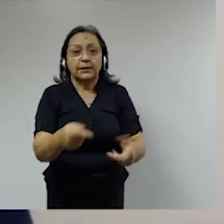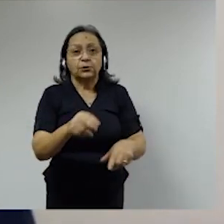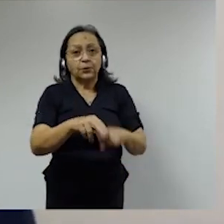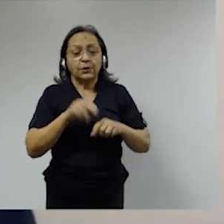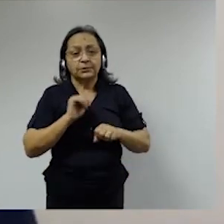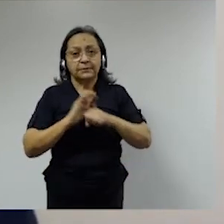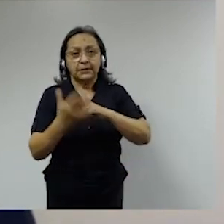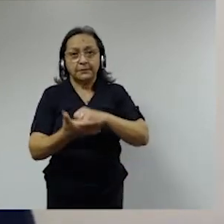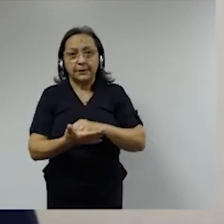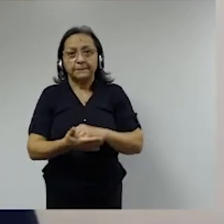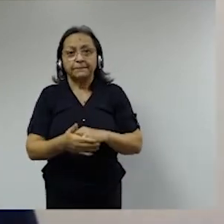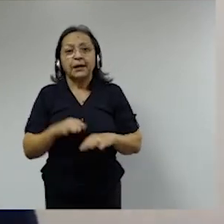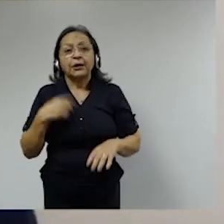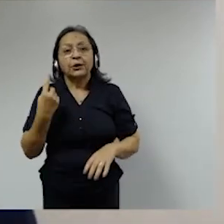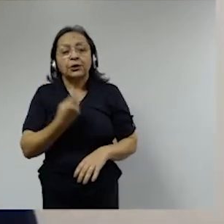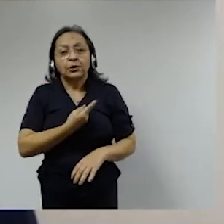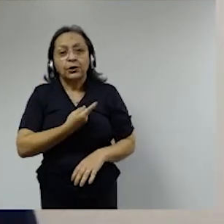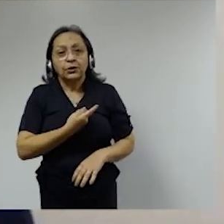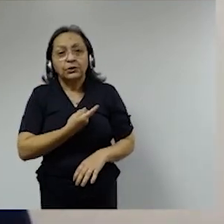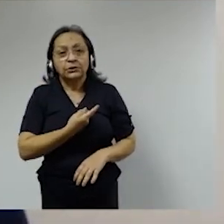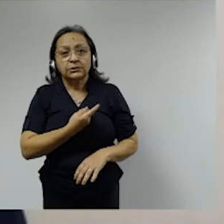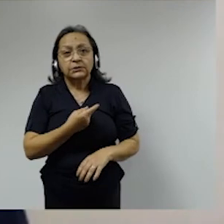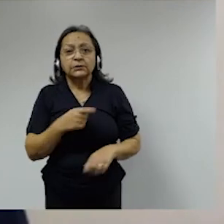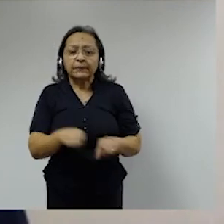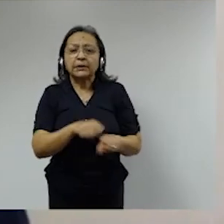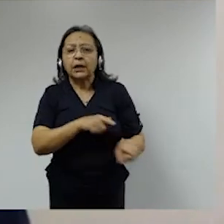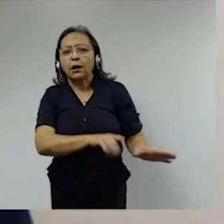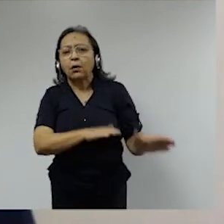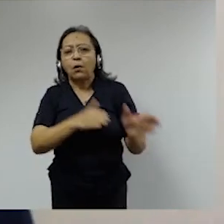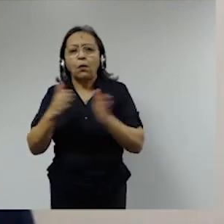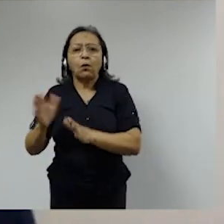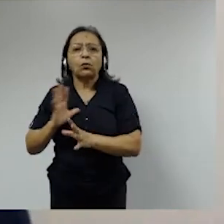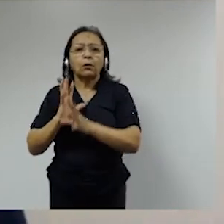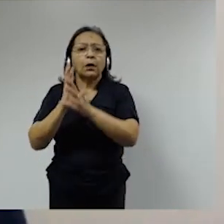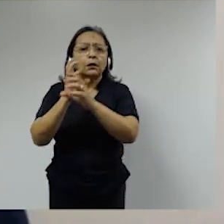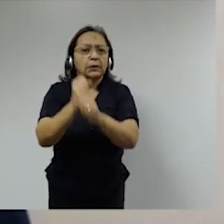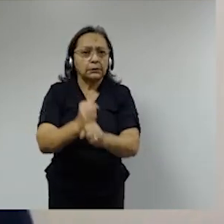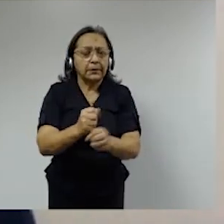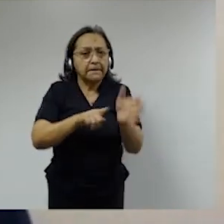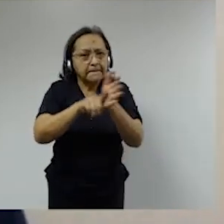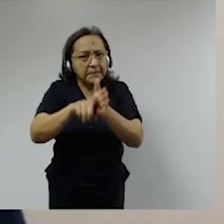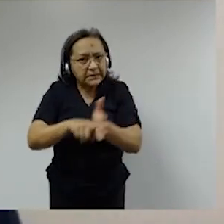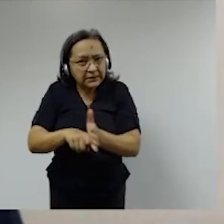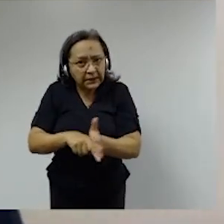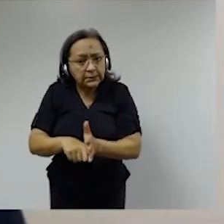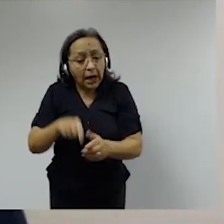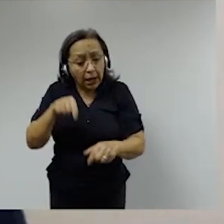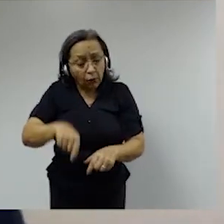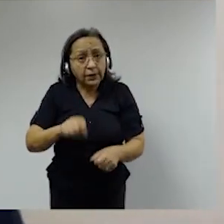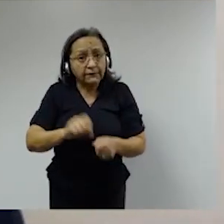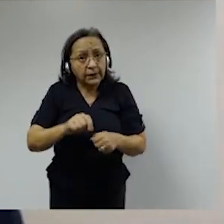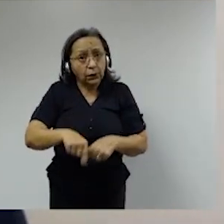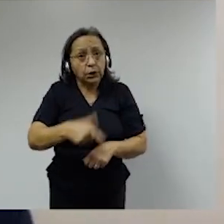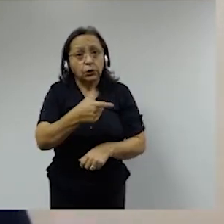certo? Nós vamos a um outro resultado de uma outra pesquisa